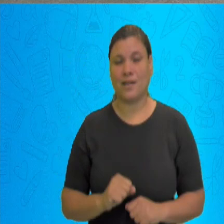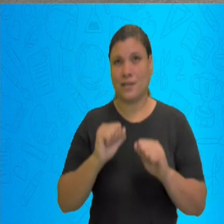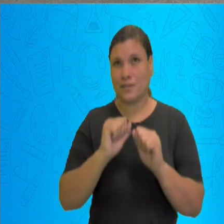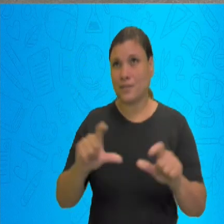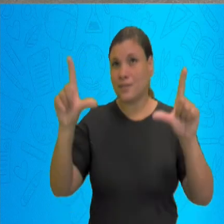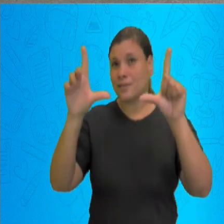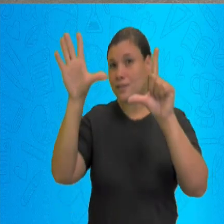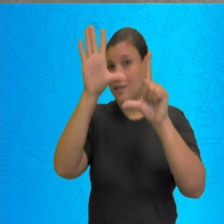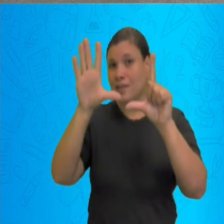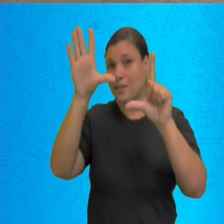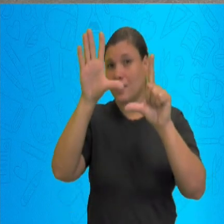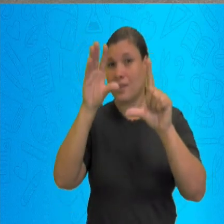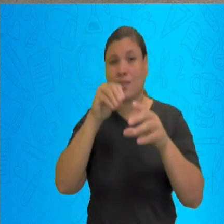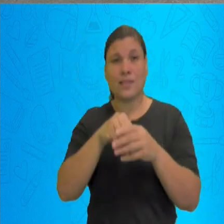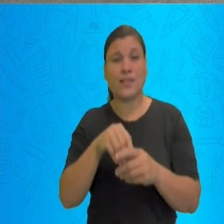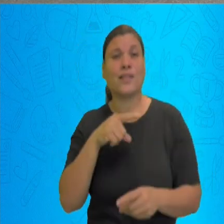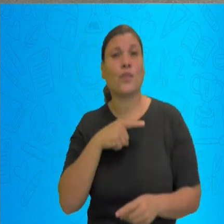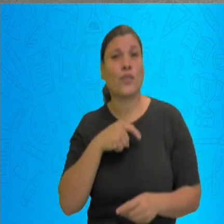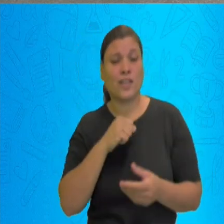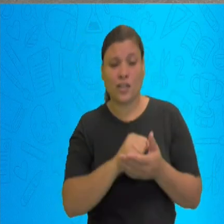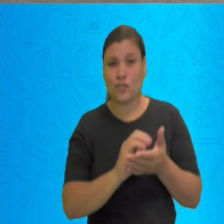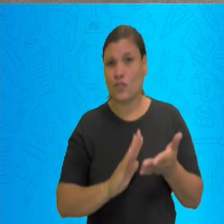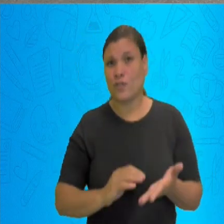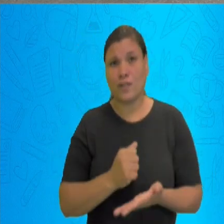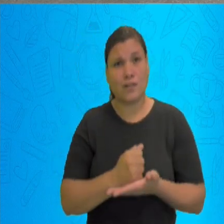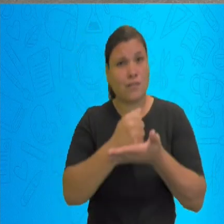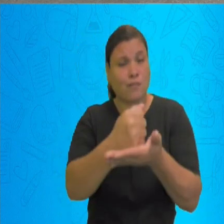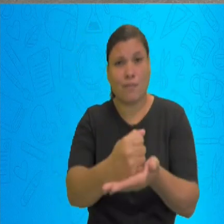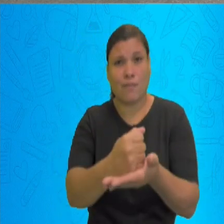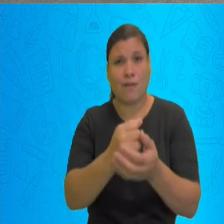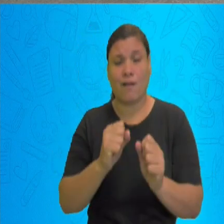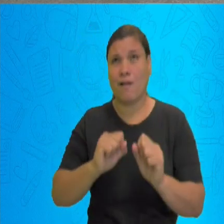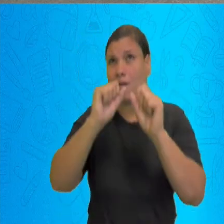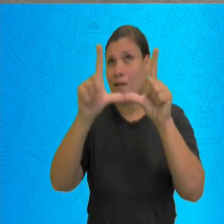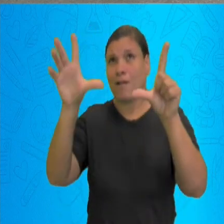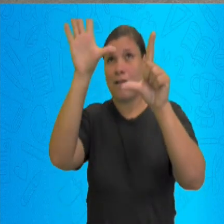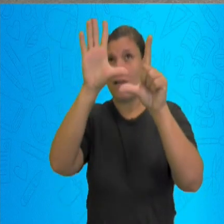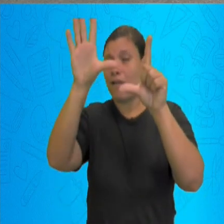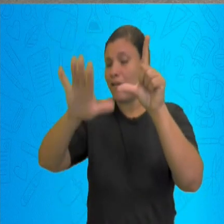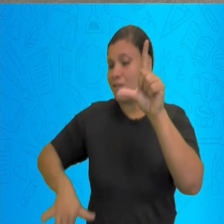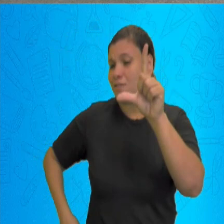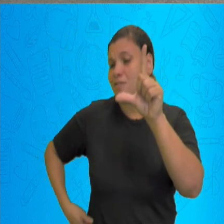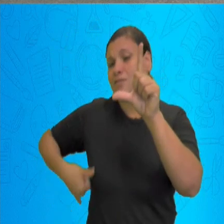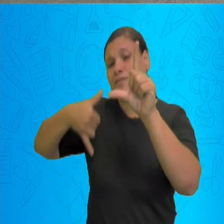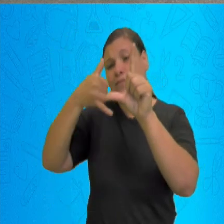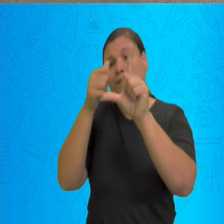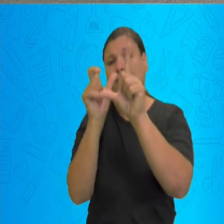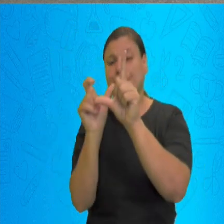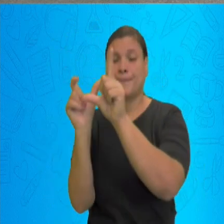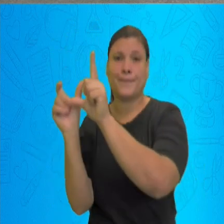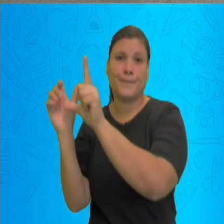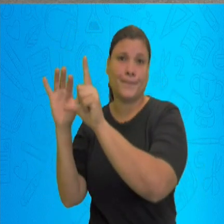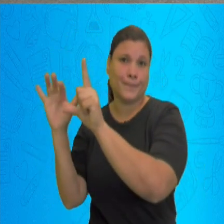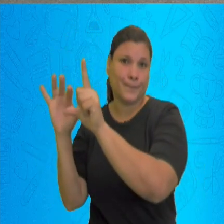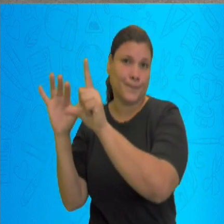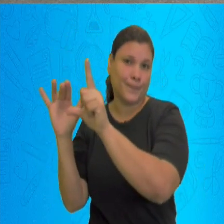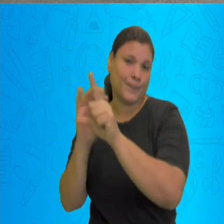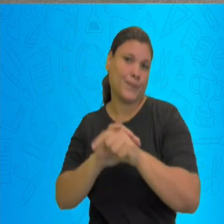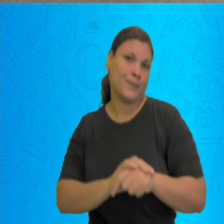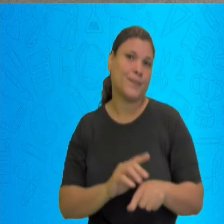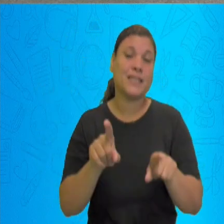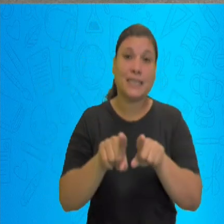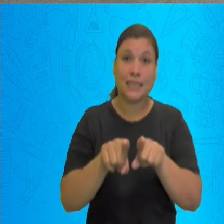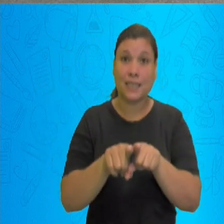nossa plataforma SMED-GV. Para isso, basta apontar a câmera do celular na imagem que aparece no canto da